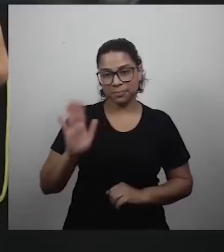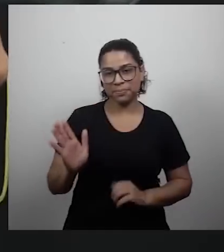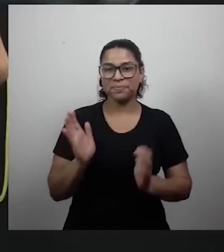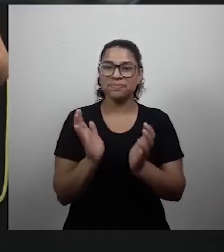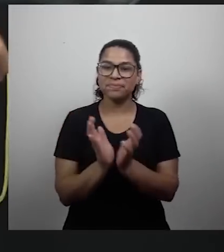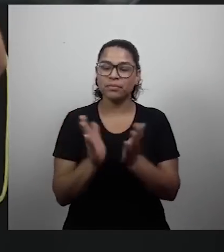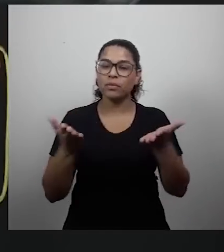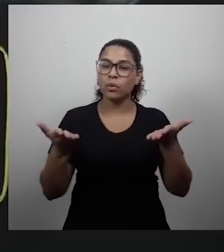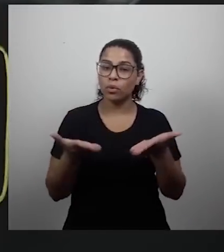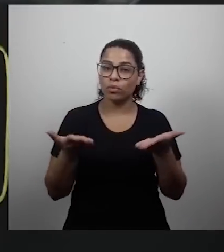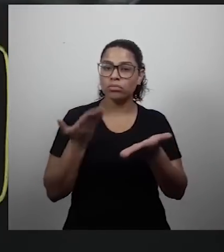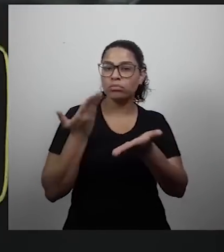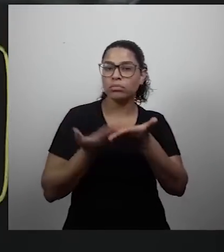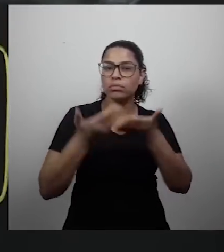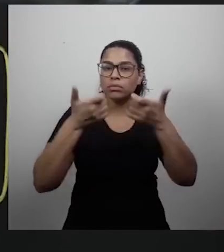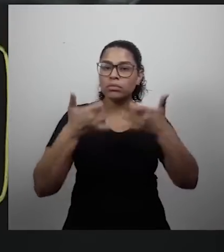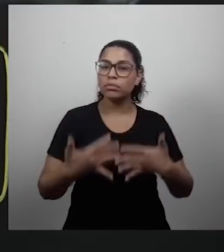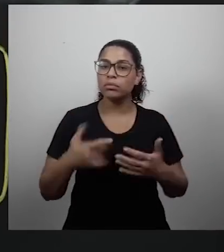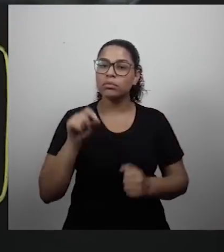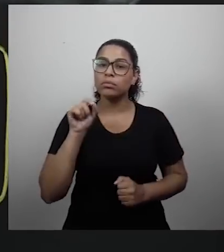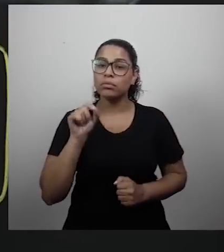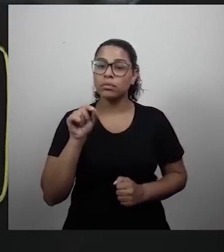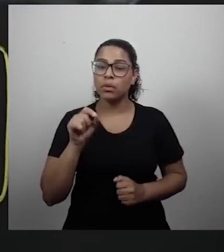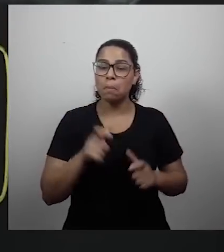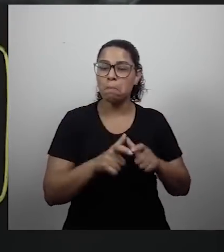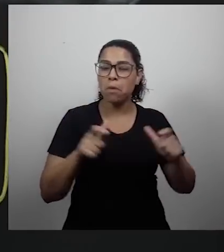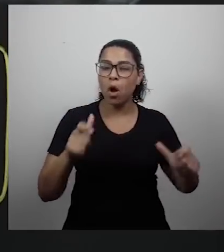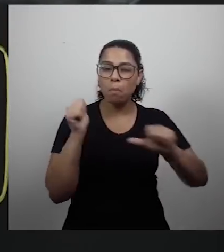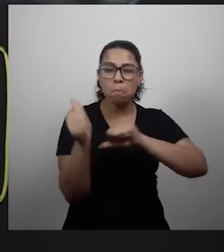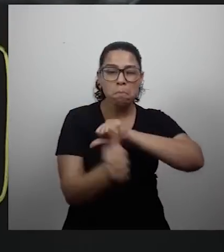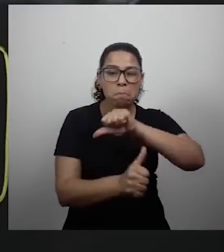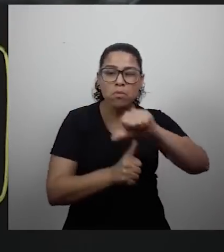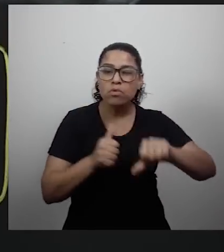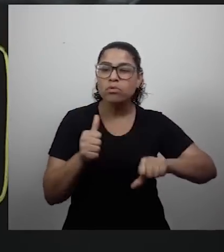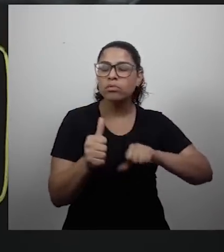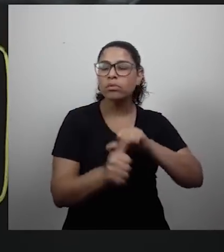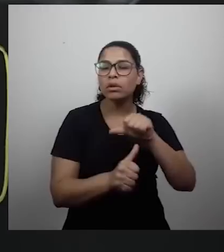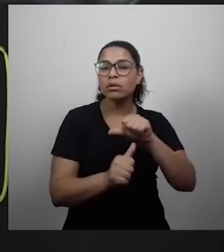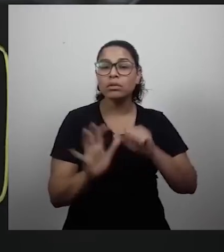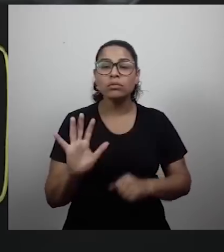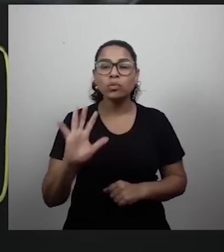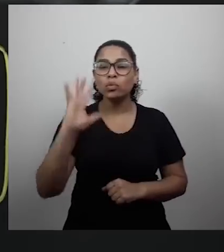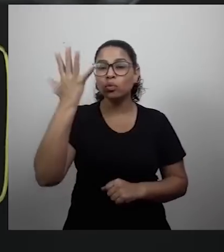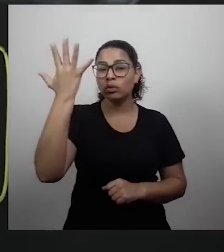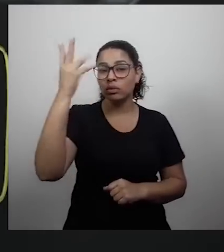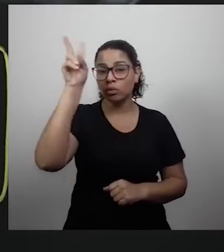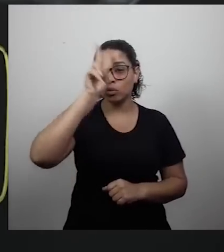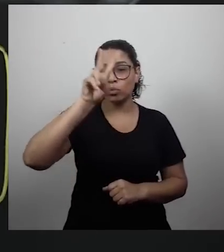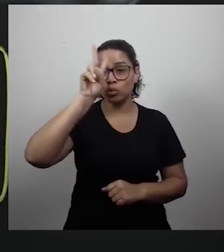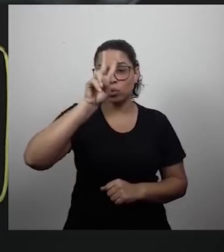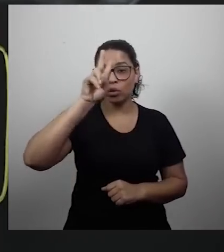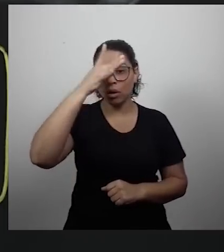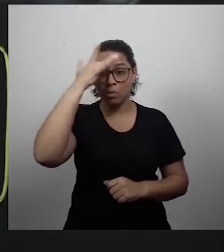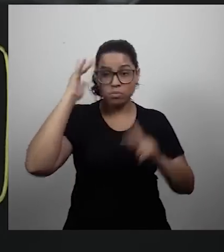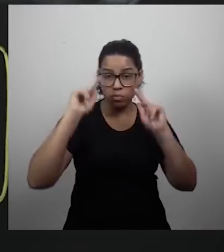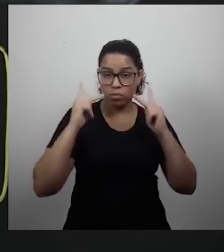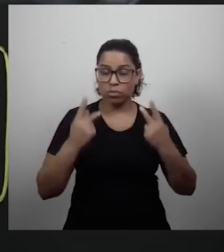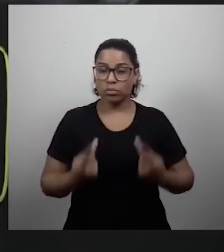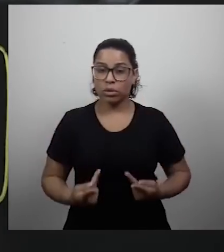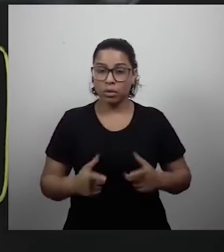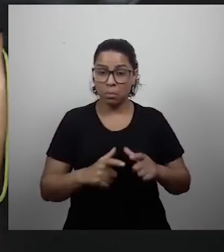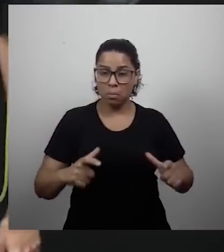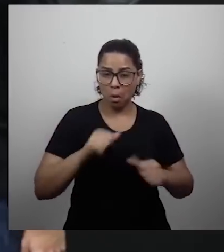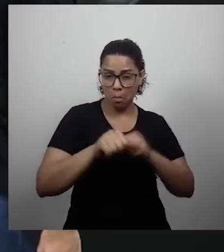Oi, gente! A gente vai falar nessa aula de uma das maiores transformações da história humana, talvez a maior